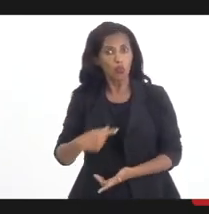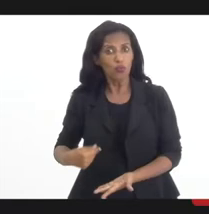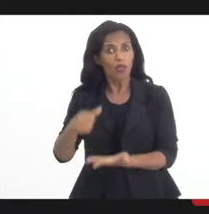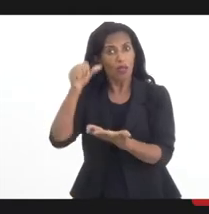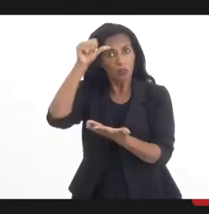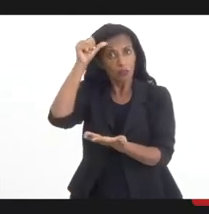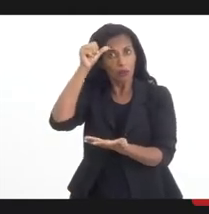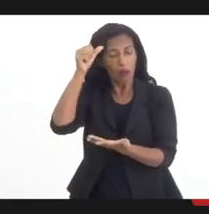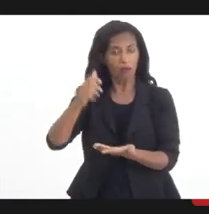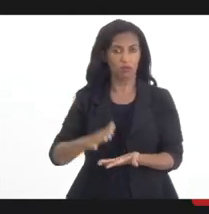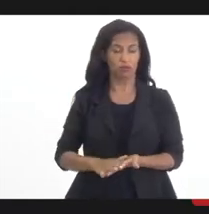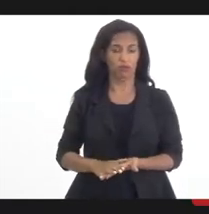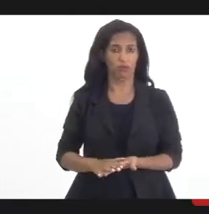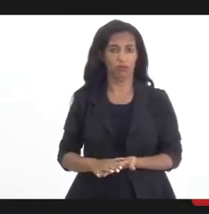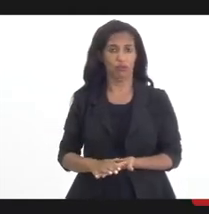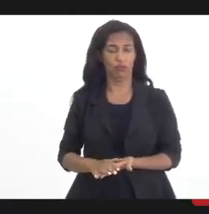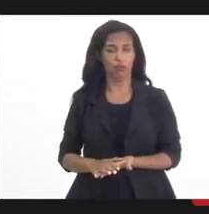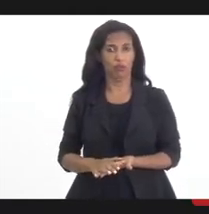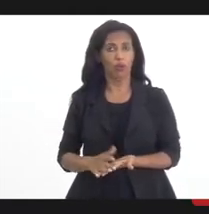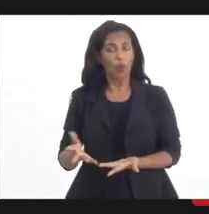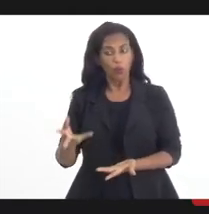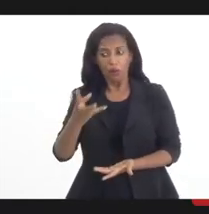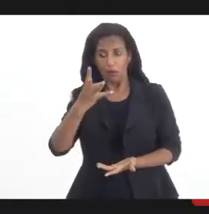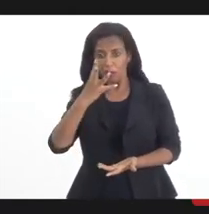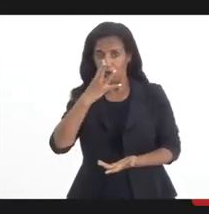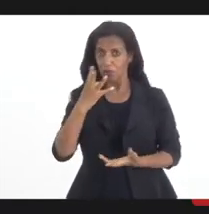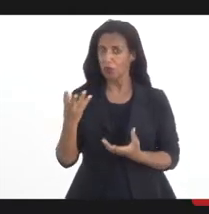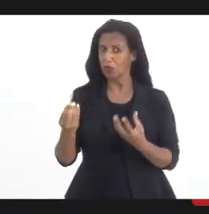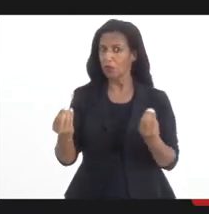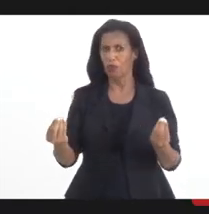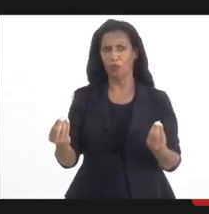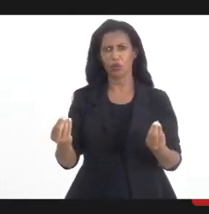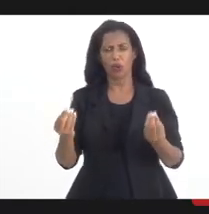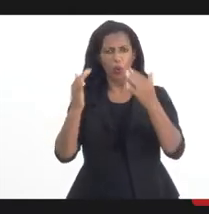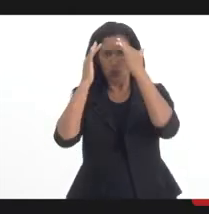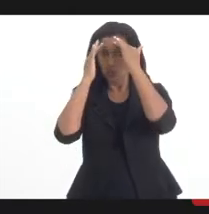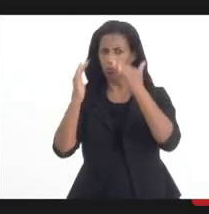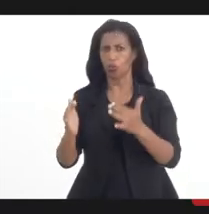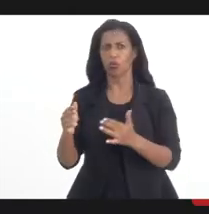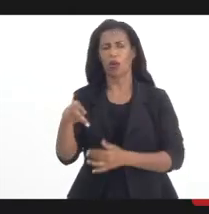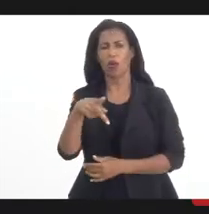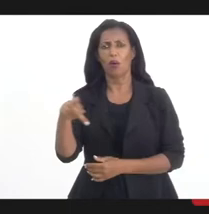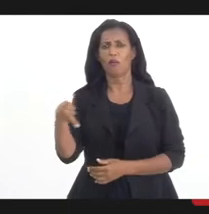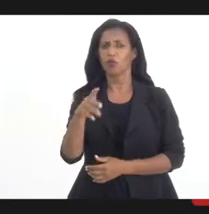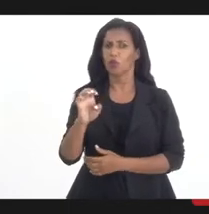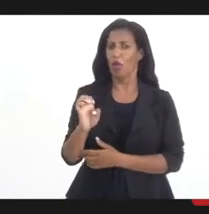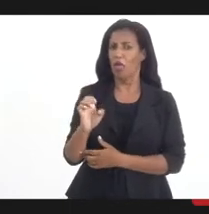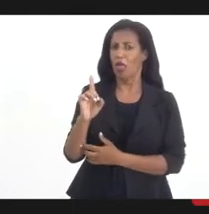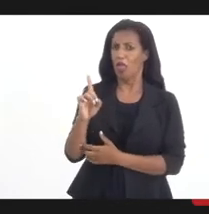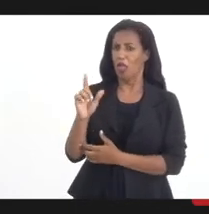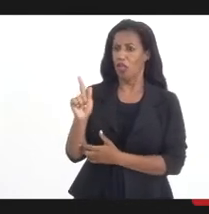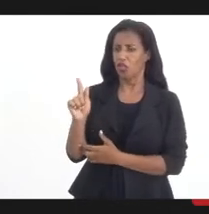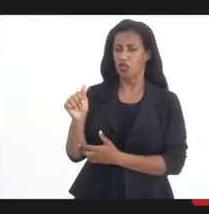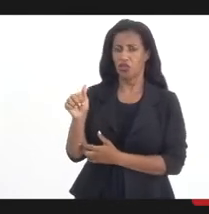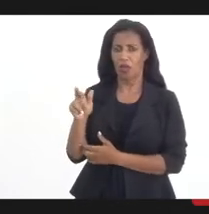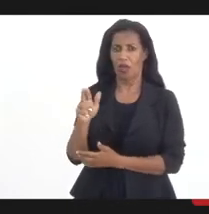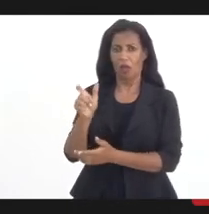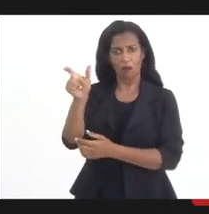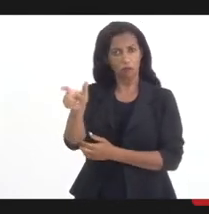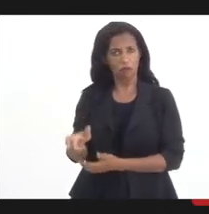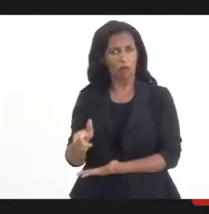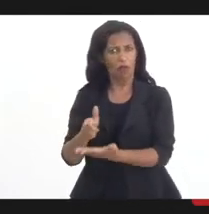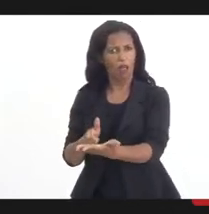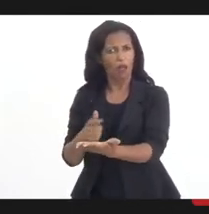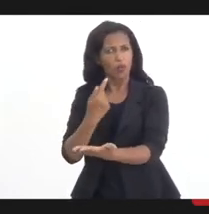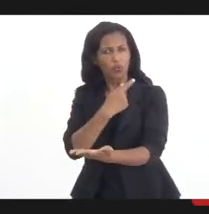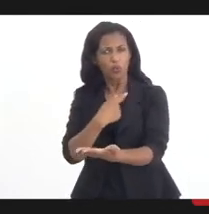Castro. E me espanta muito, e com todo respeito ao professor Edgar, e não é ao Edgar pessoalmente a que me refiro aqui, mas o